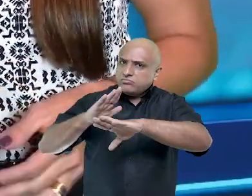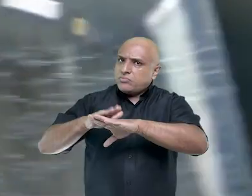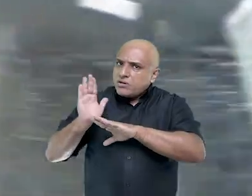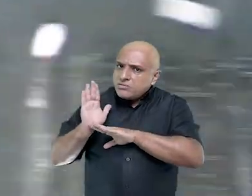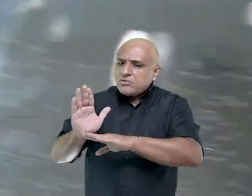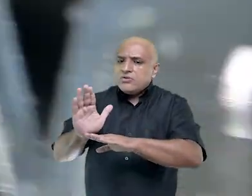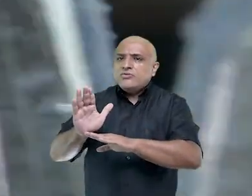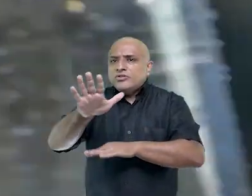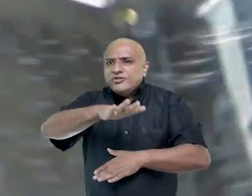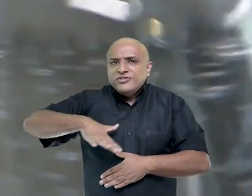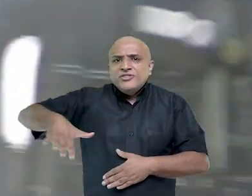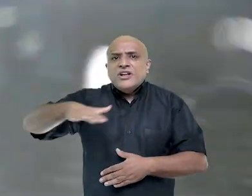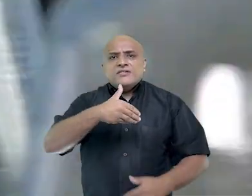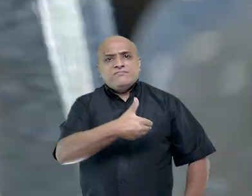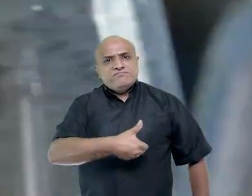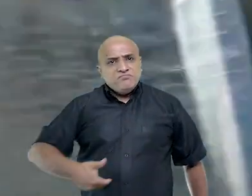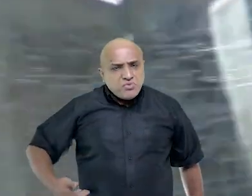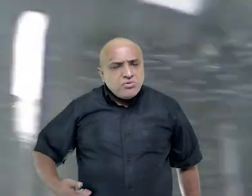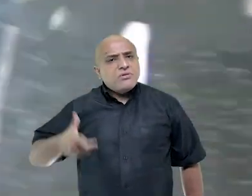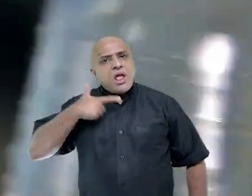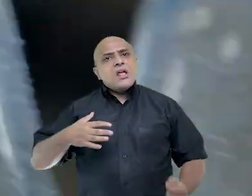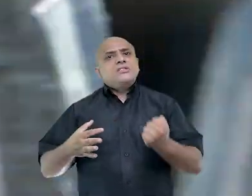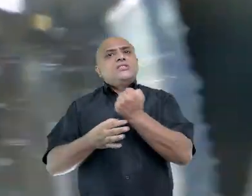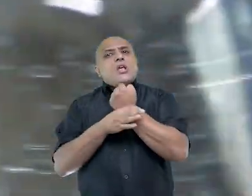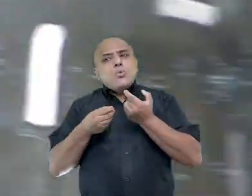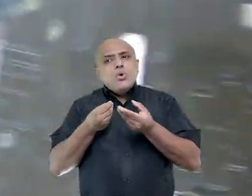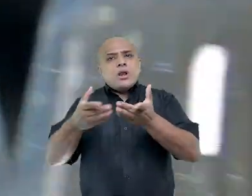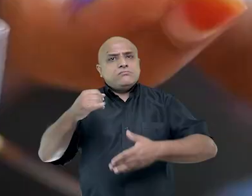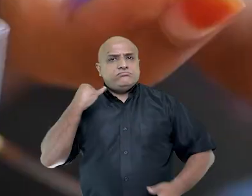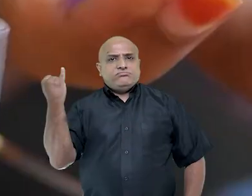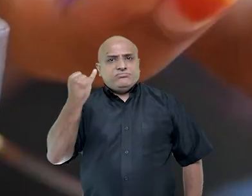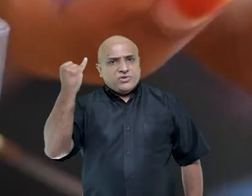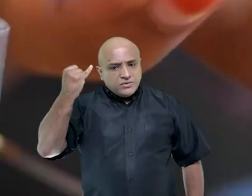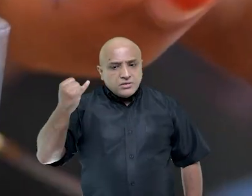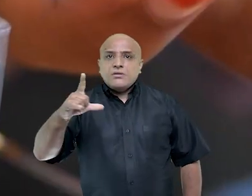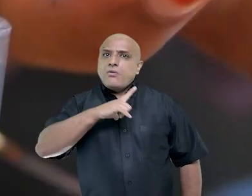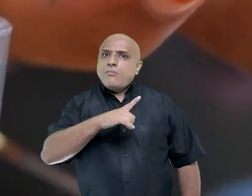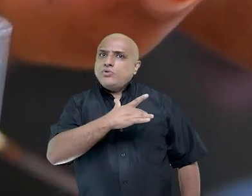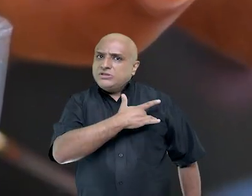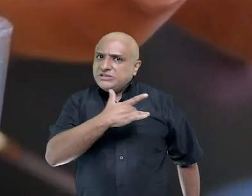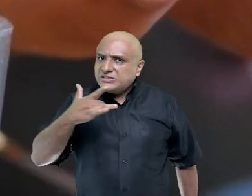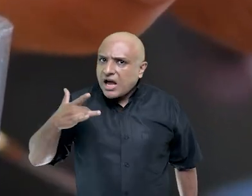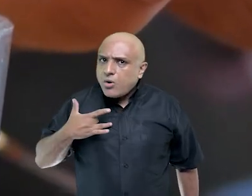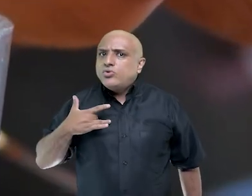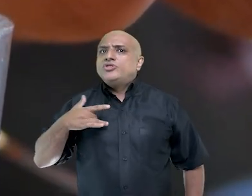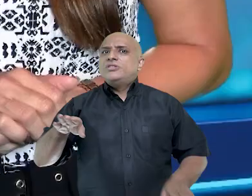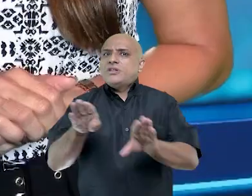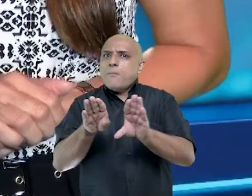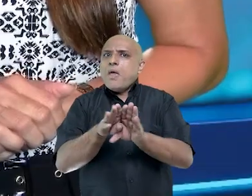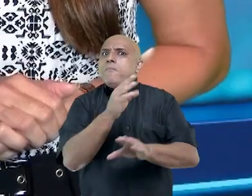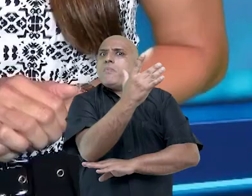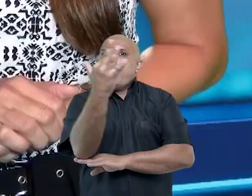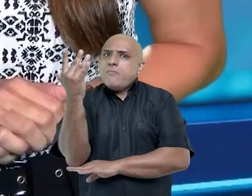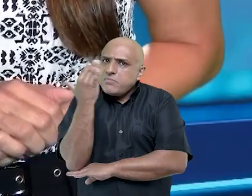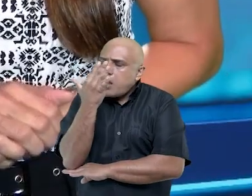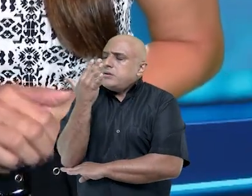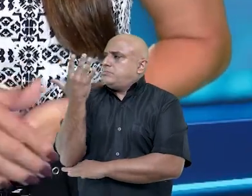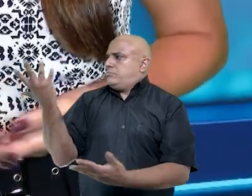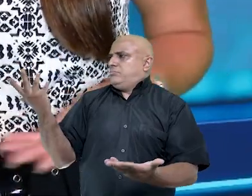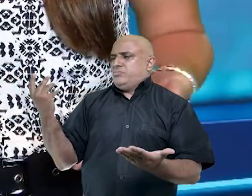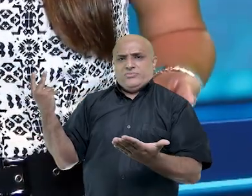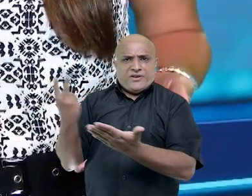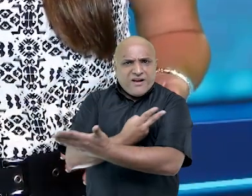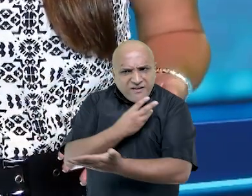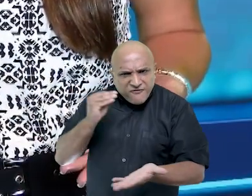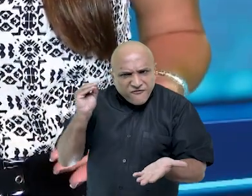solidária dos entes públicos em assegurar direitos fundamentais, como saúde e meio ambiente, rejeitando alegações